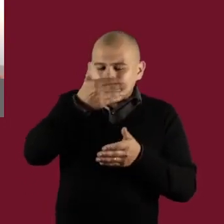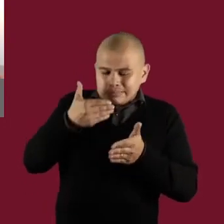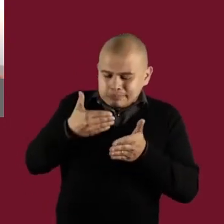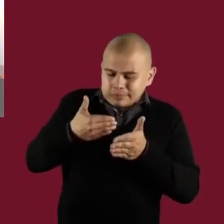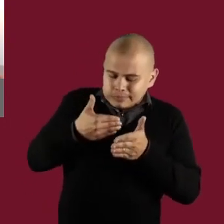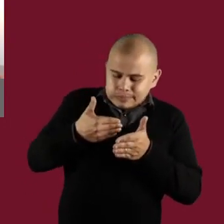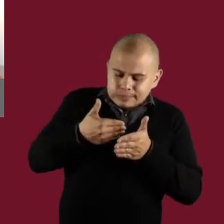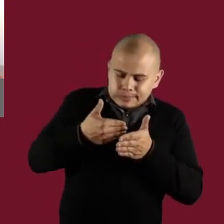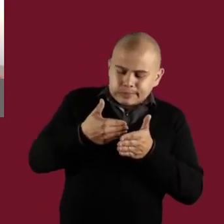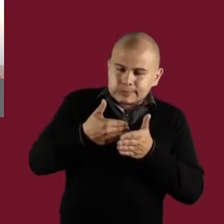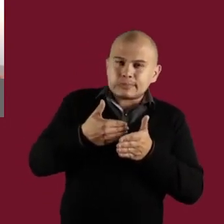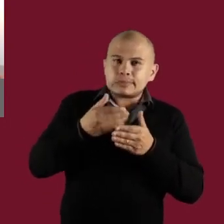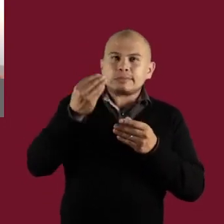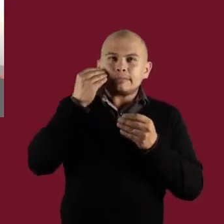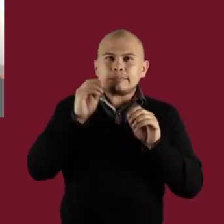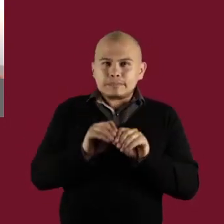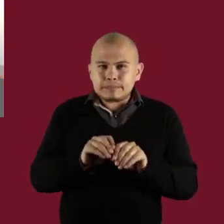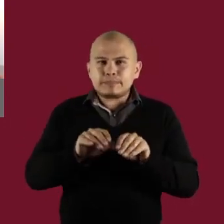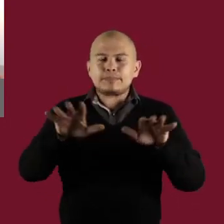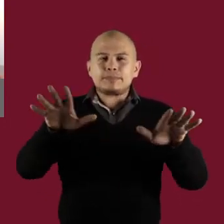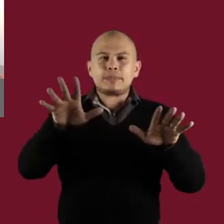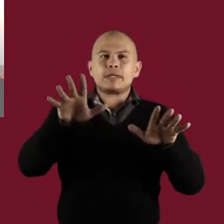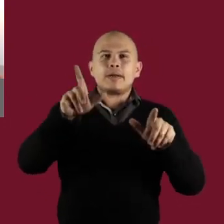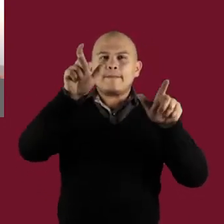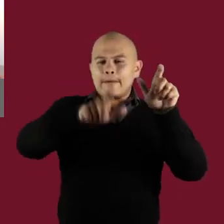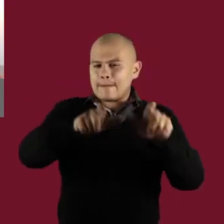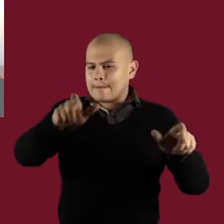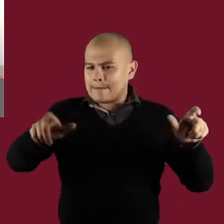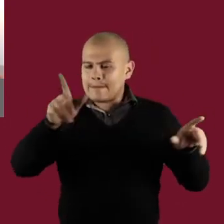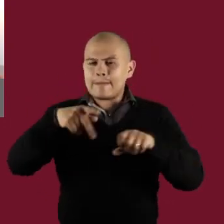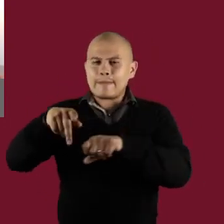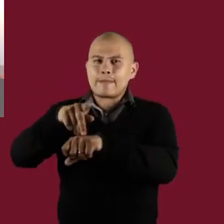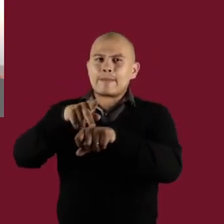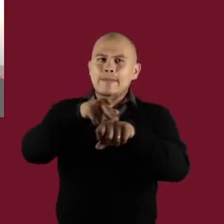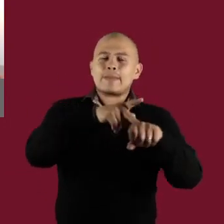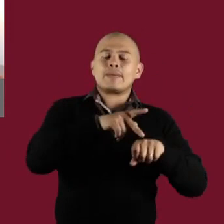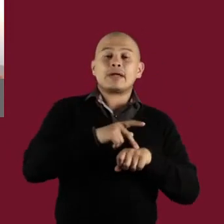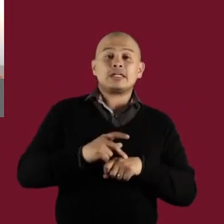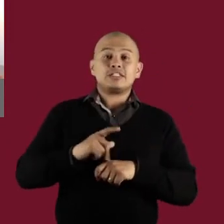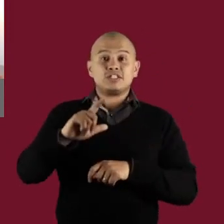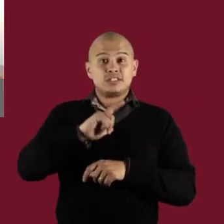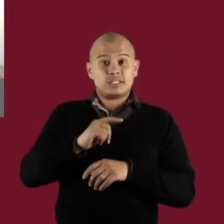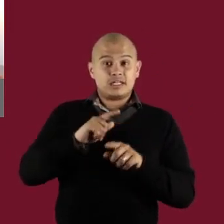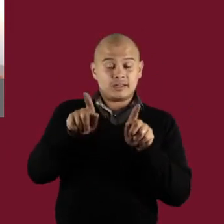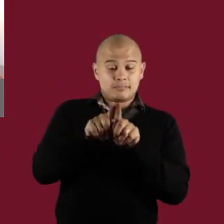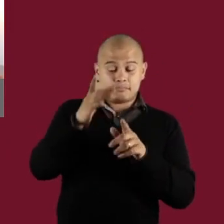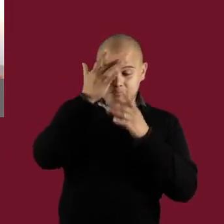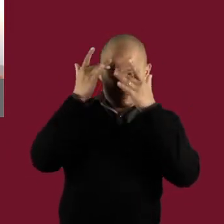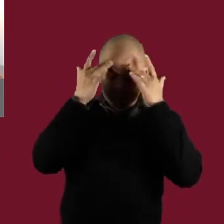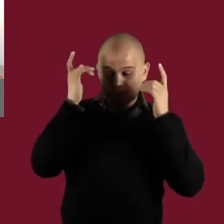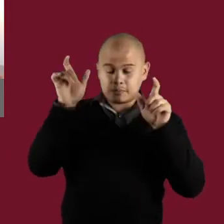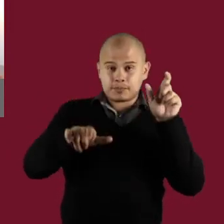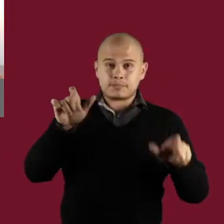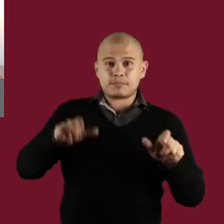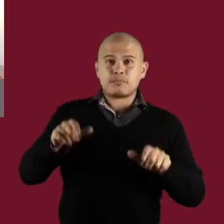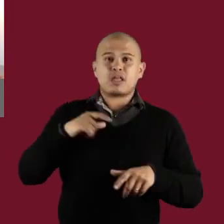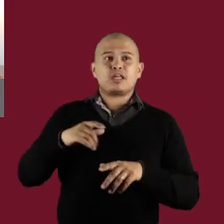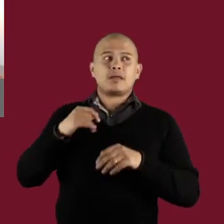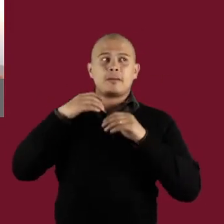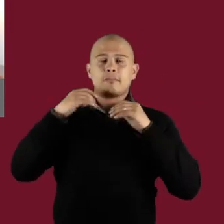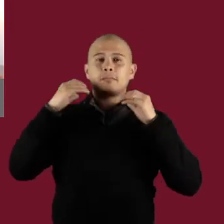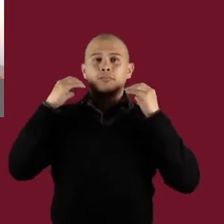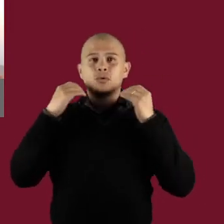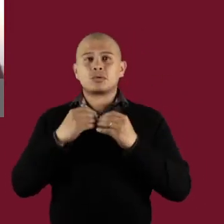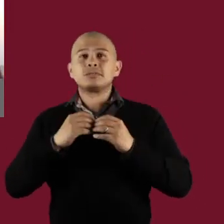público, a gente tem dois correspondentes, um na Guiné-Bissau e outro também em Maputo, Moçambique, mas também temos